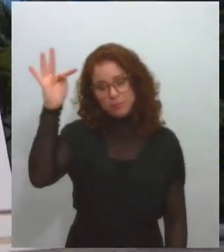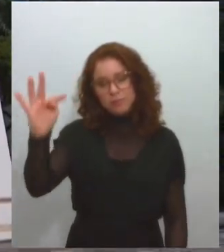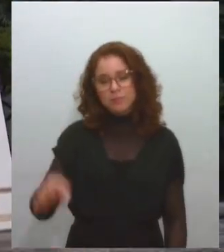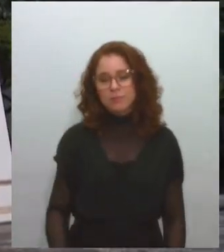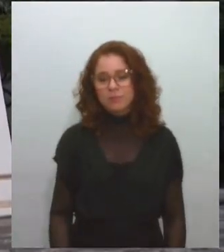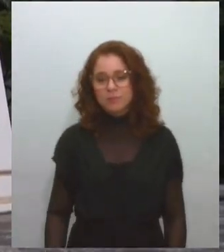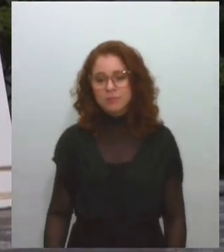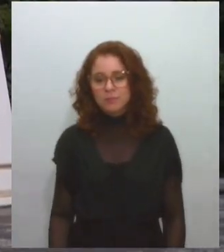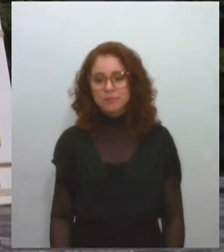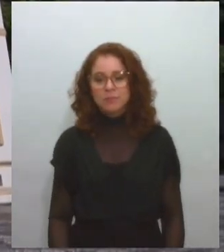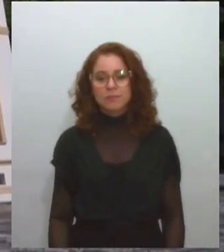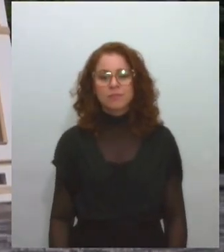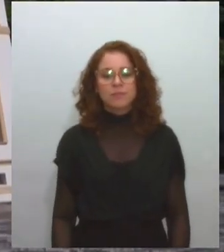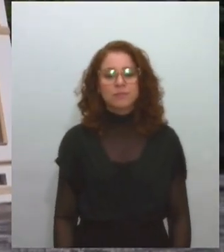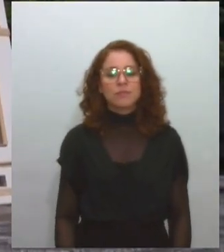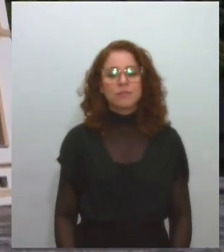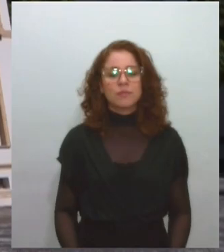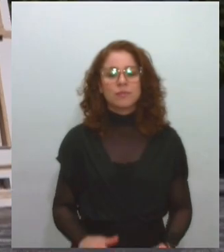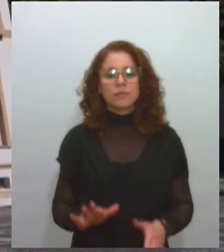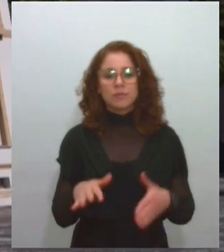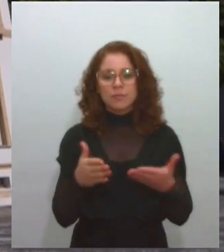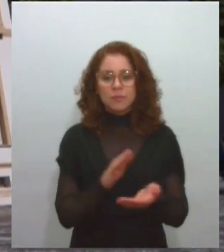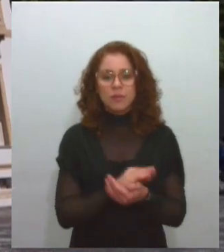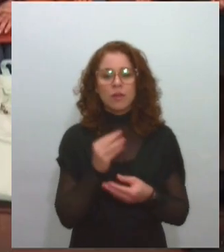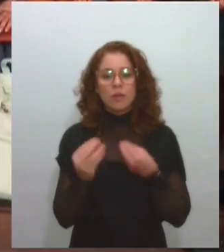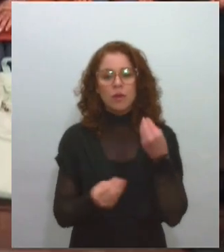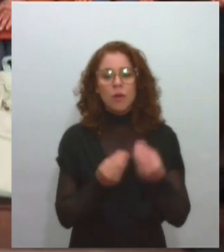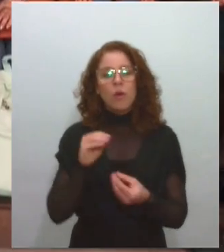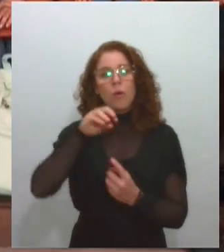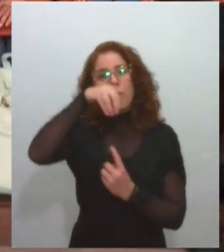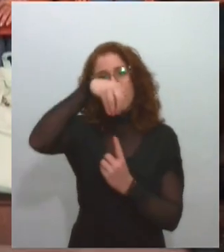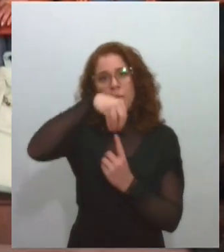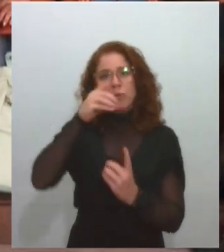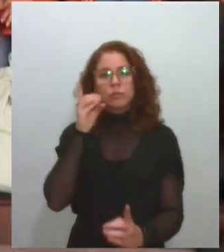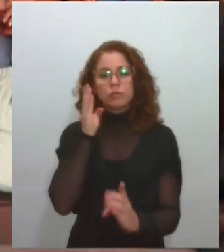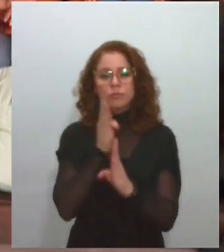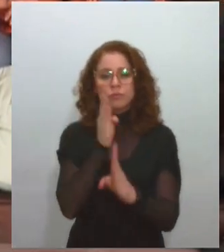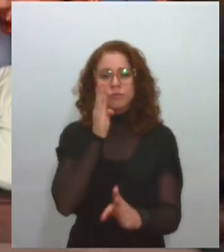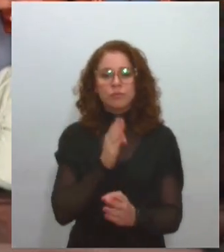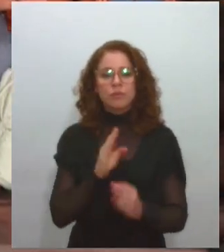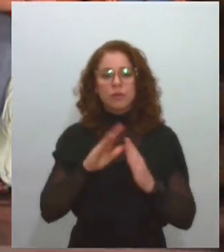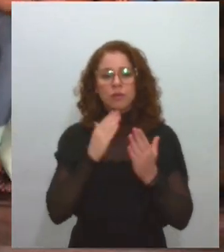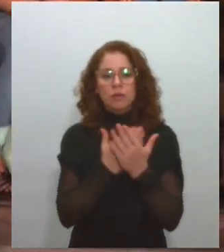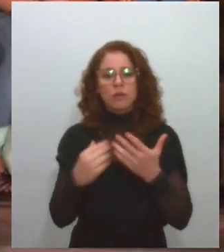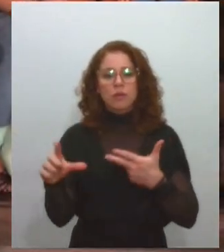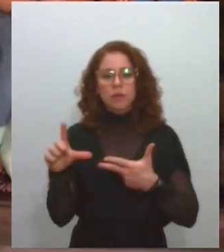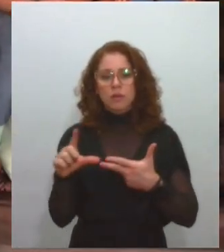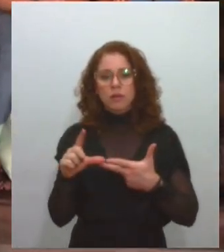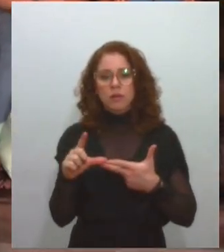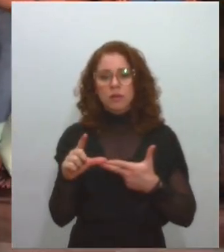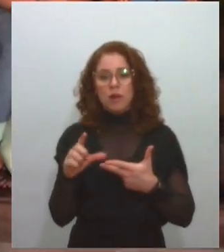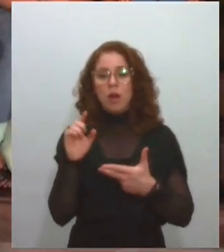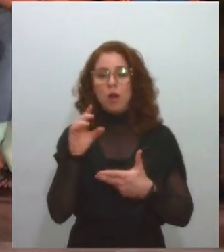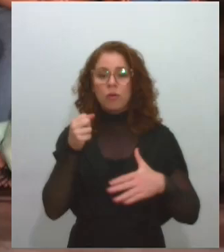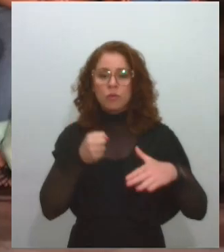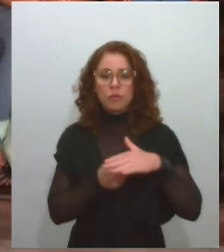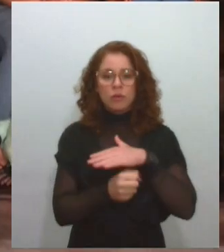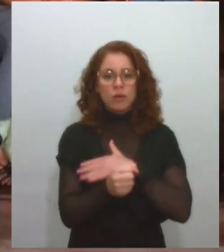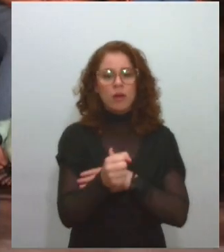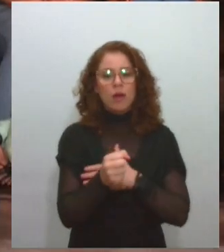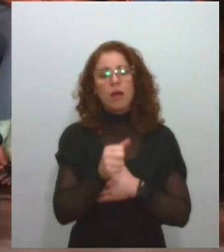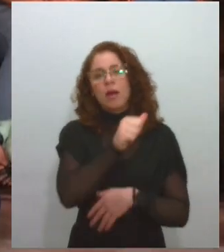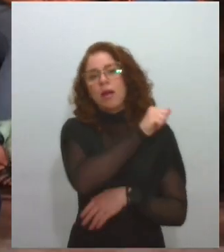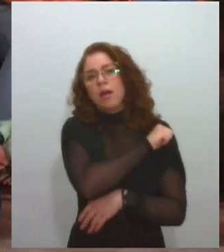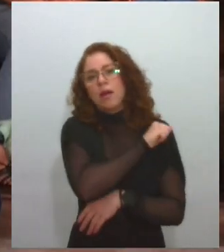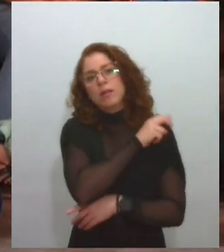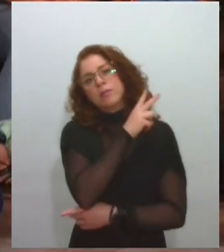à Casa Parlamentar é a Escola do Legislativo. Logo na entrada, os alunos do segundo ano do ensino médio do